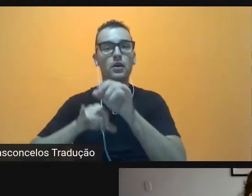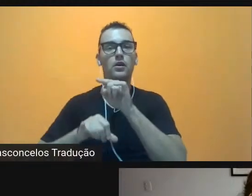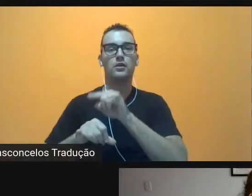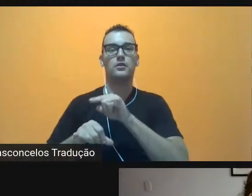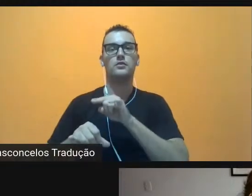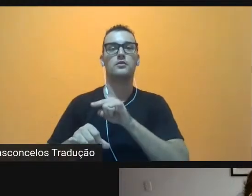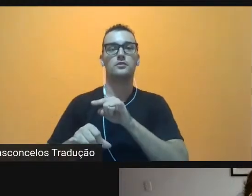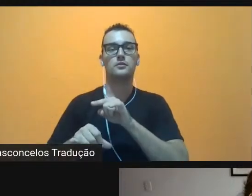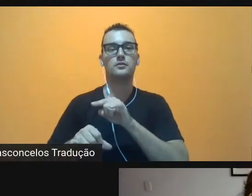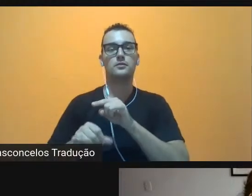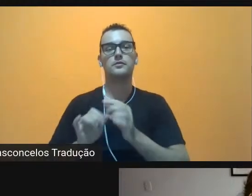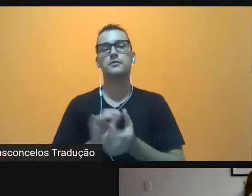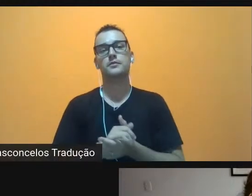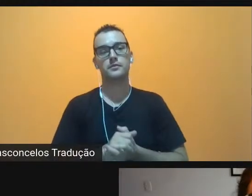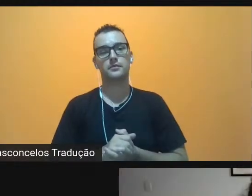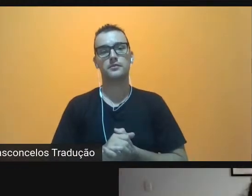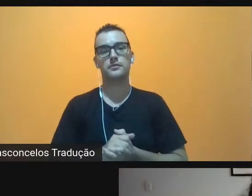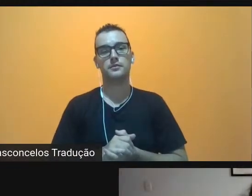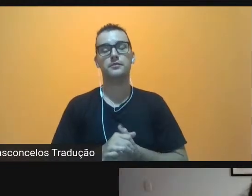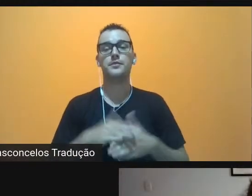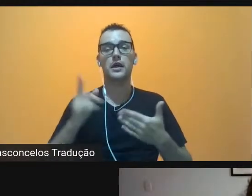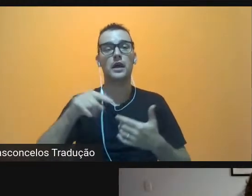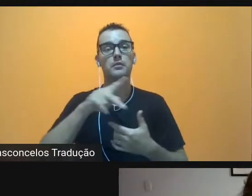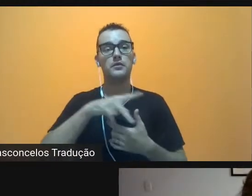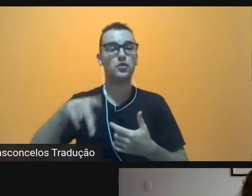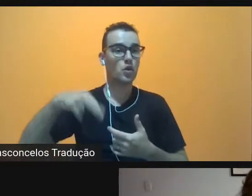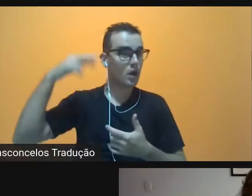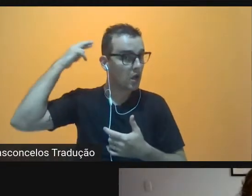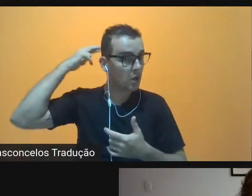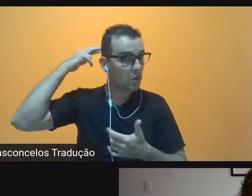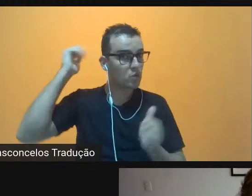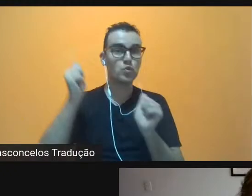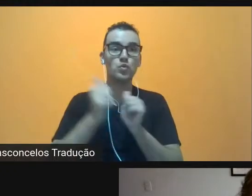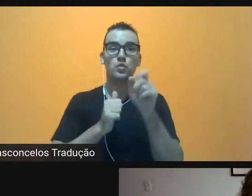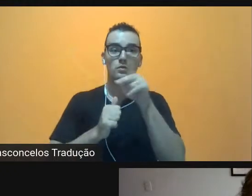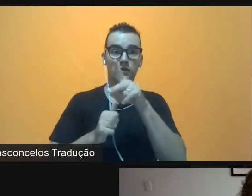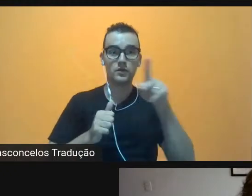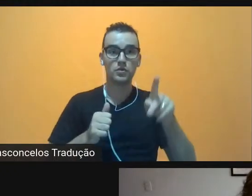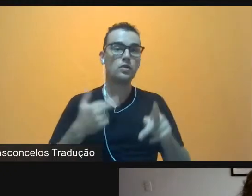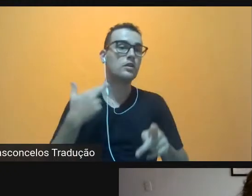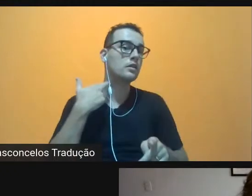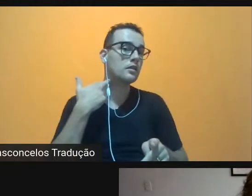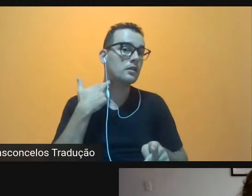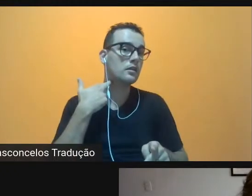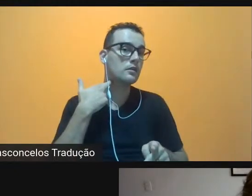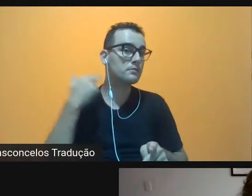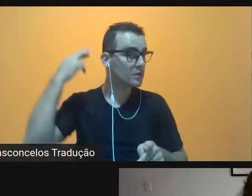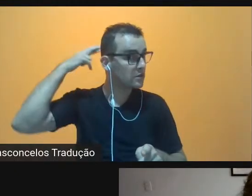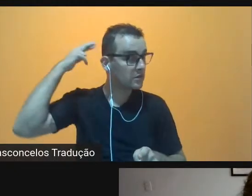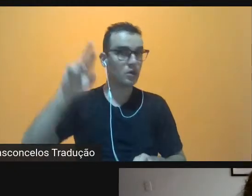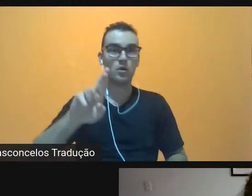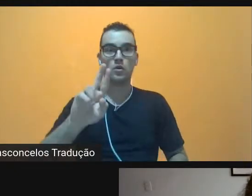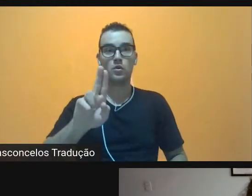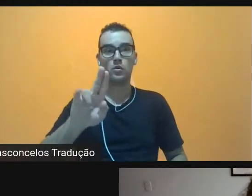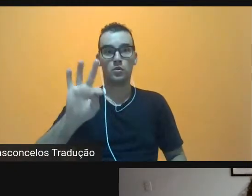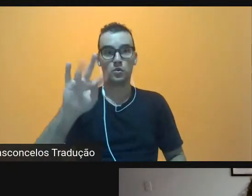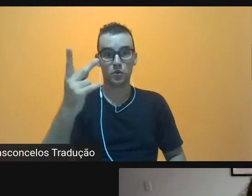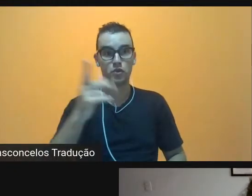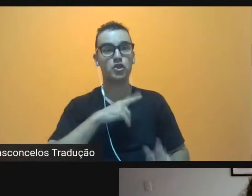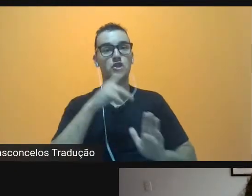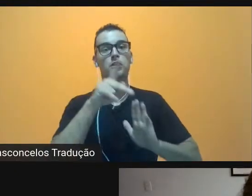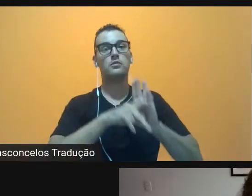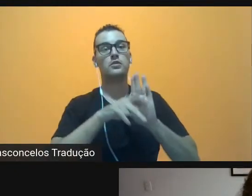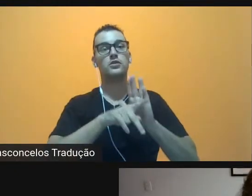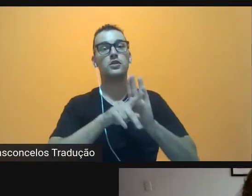laboratório na época era da professora Ruth com a professora Rejane, e elas estavam desenvolvendo um projeto que chamava